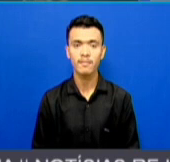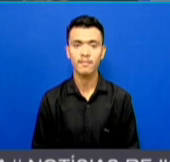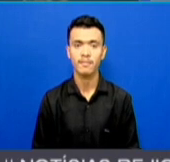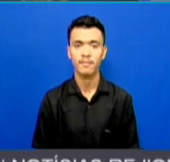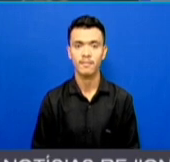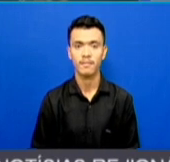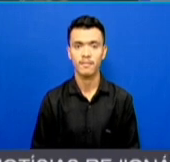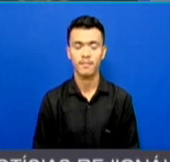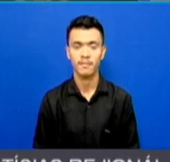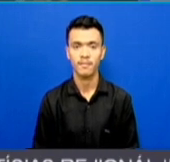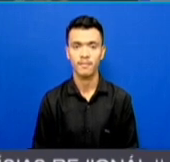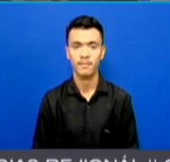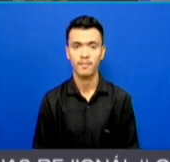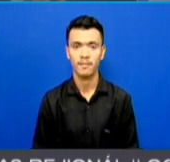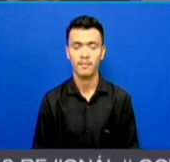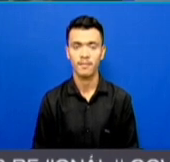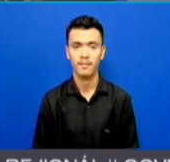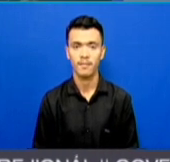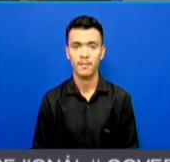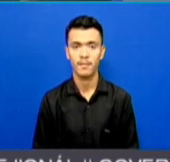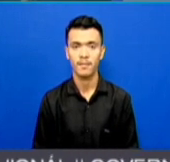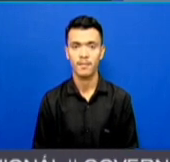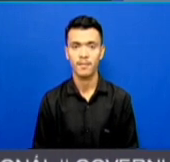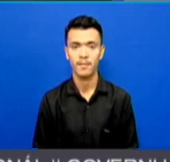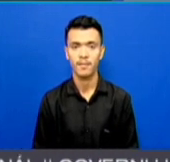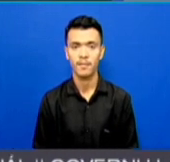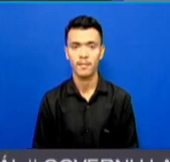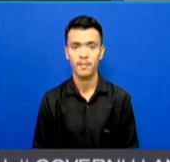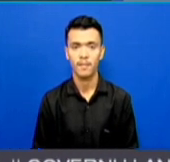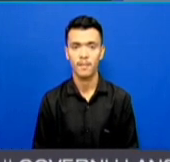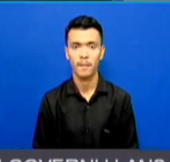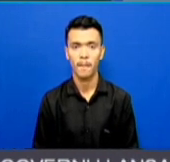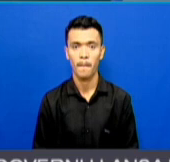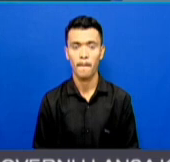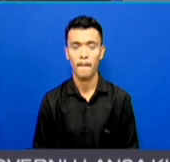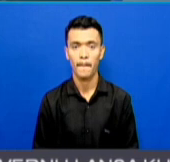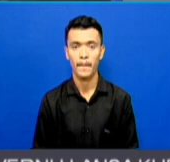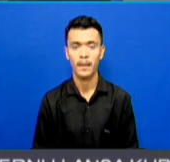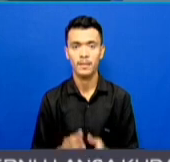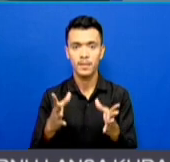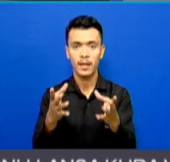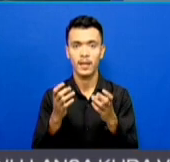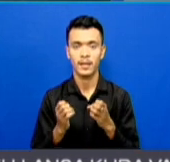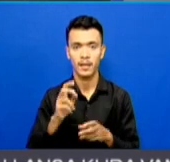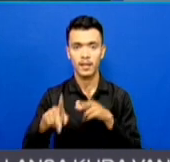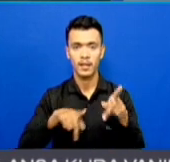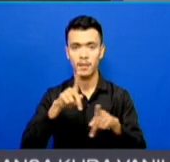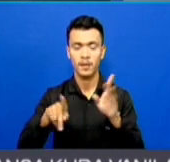in elections generally. União Europeia nos suporta com certeza a cara que tu é